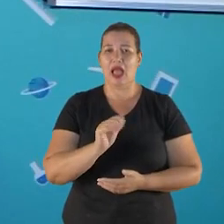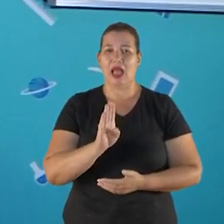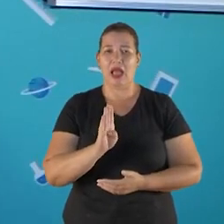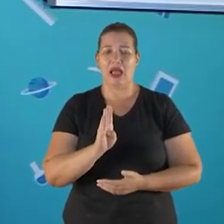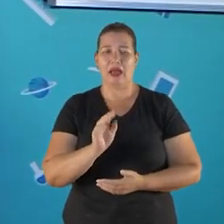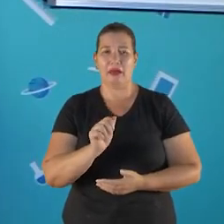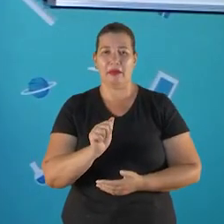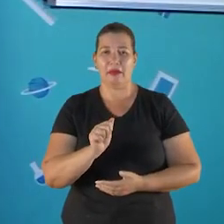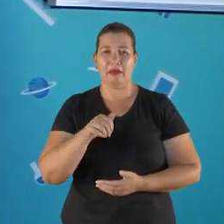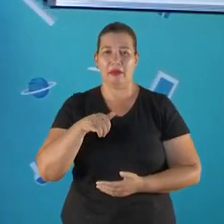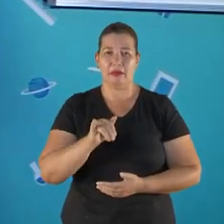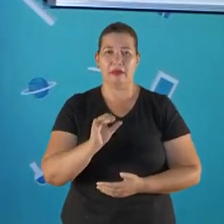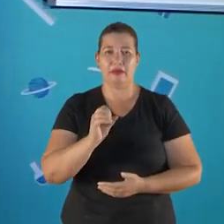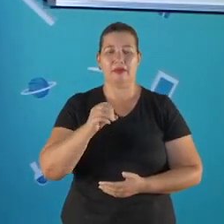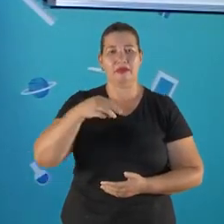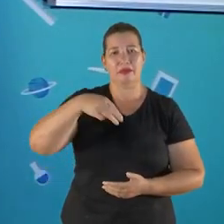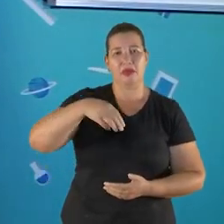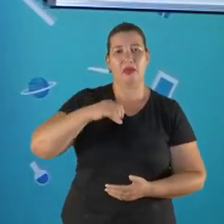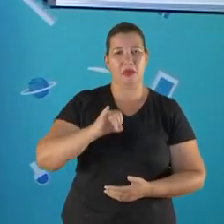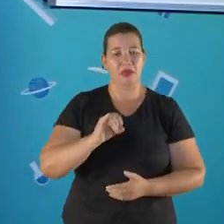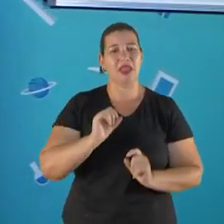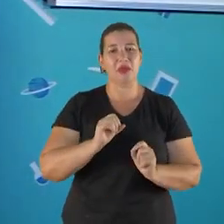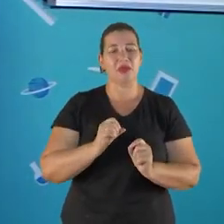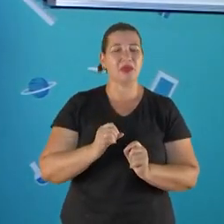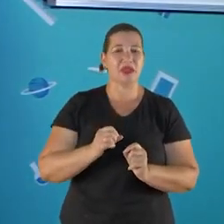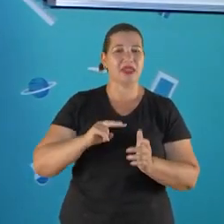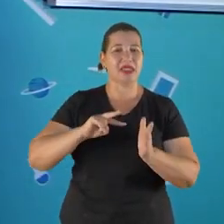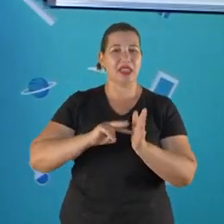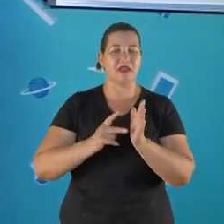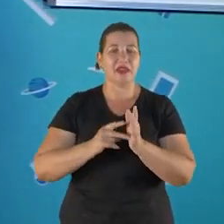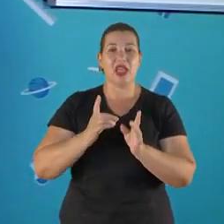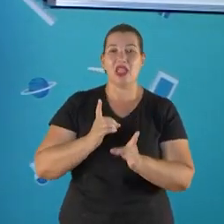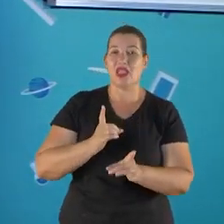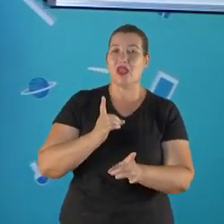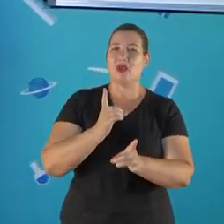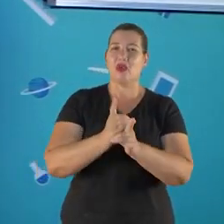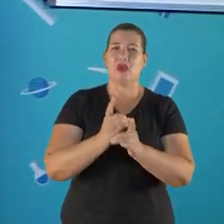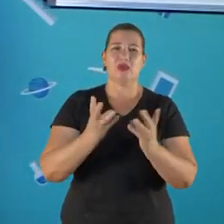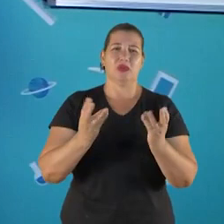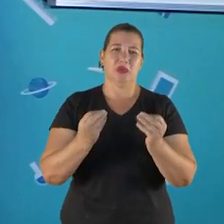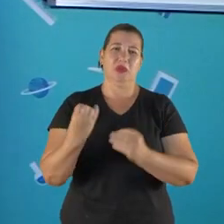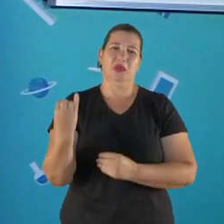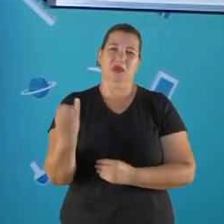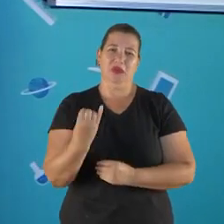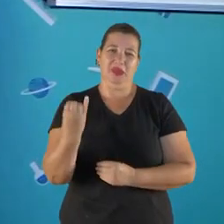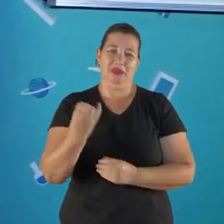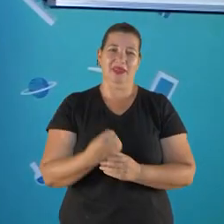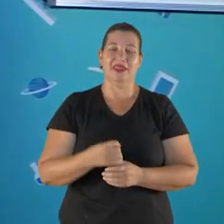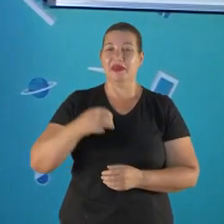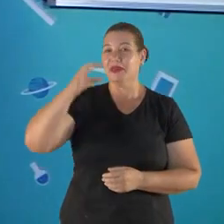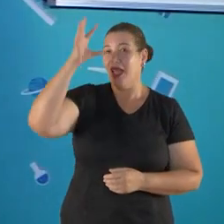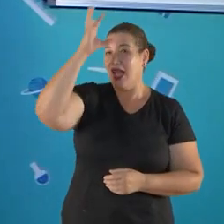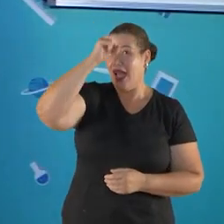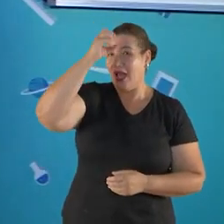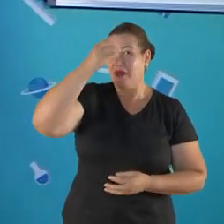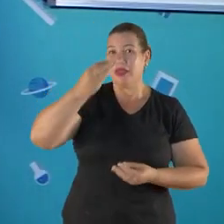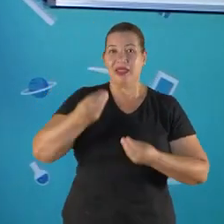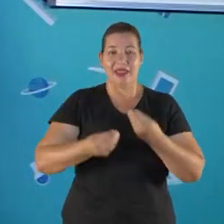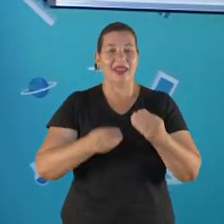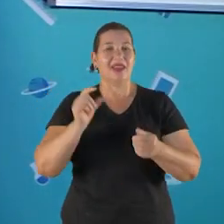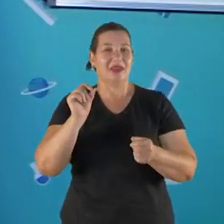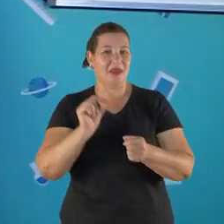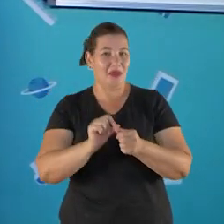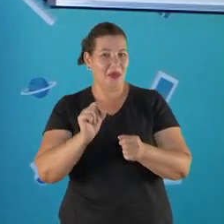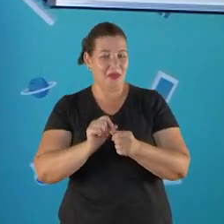de abayomi, que significa encontro precioso. Então, que tal a gente aprender